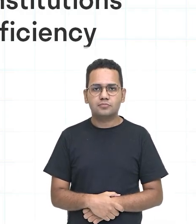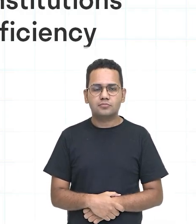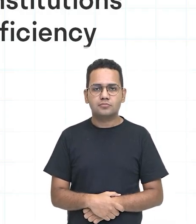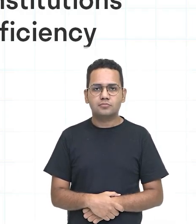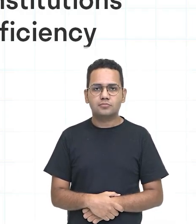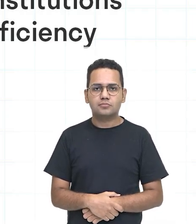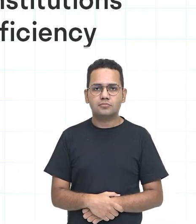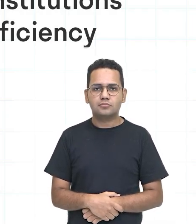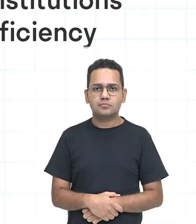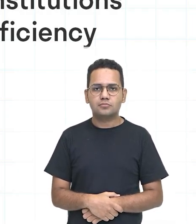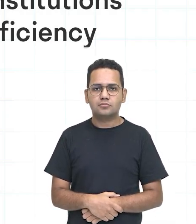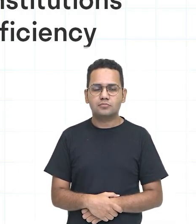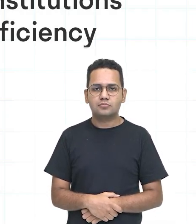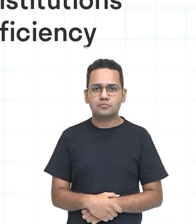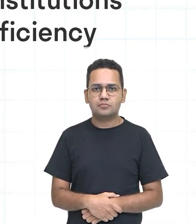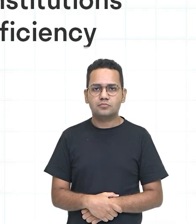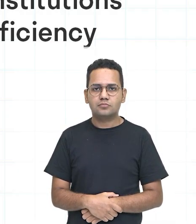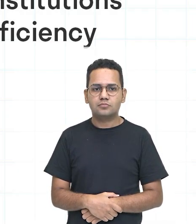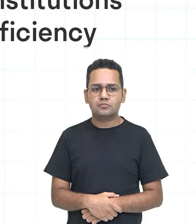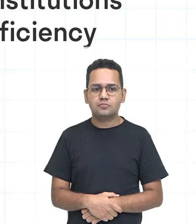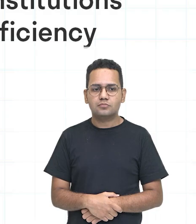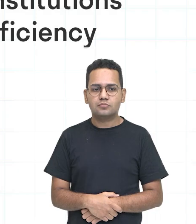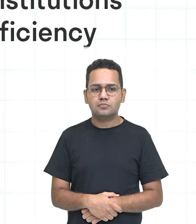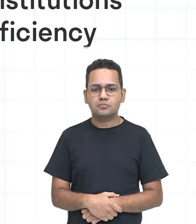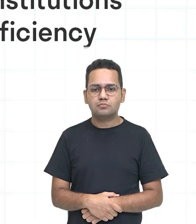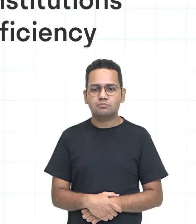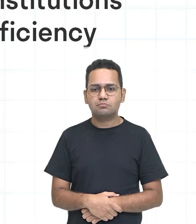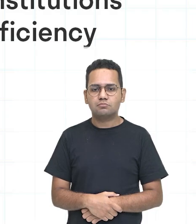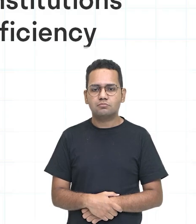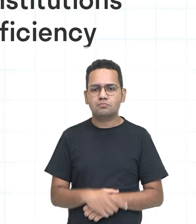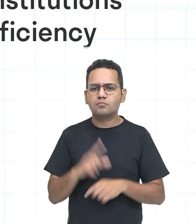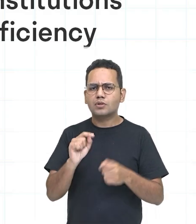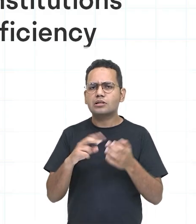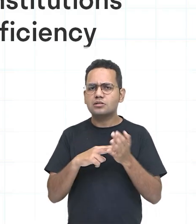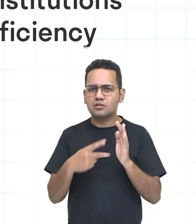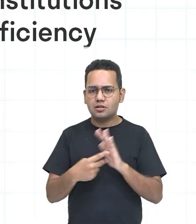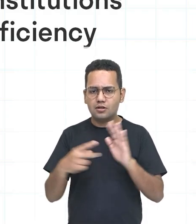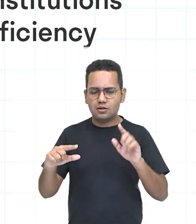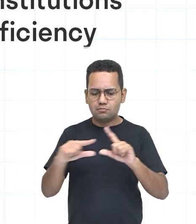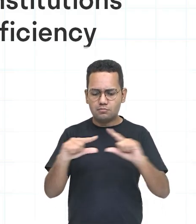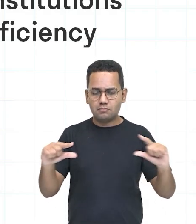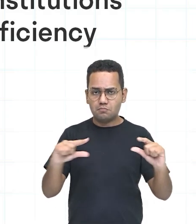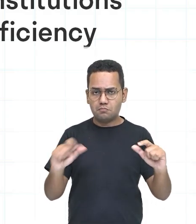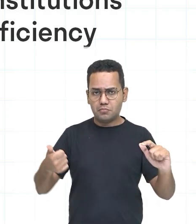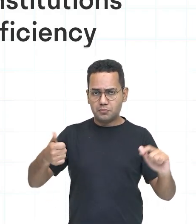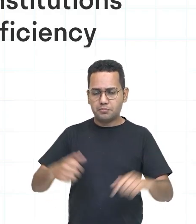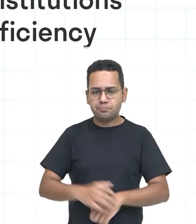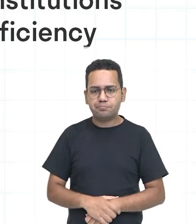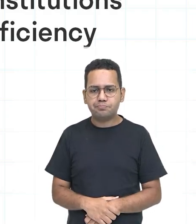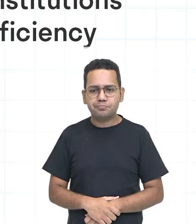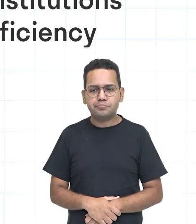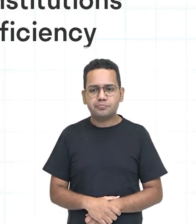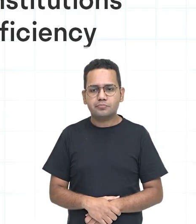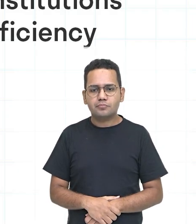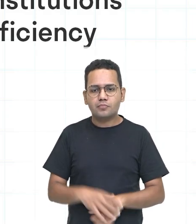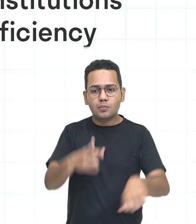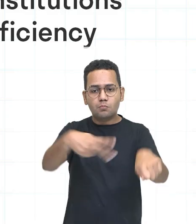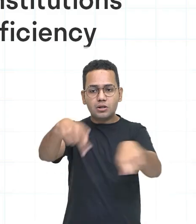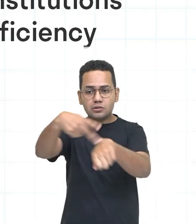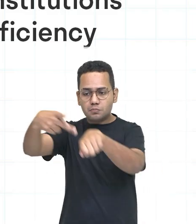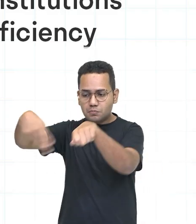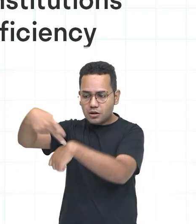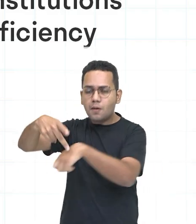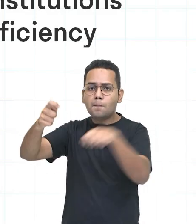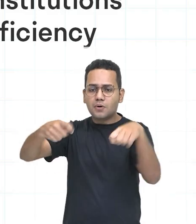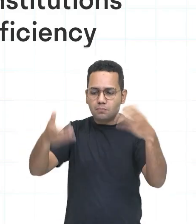efficiently. Então, aqui fala exatamente de como os países conseguem compartilhar